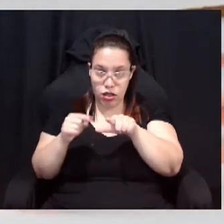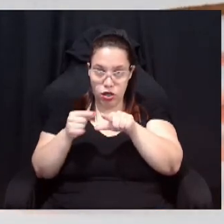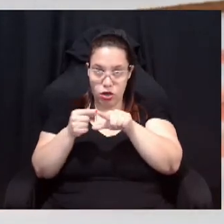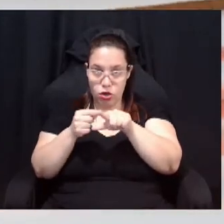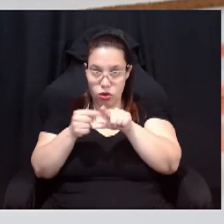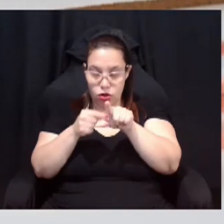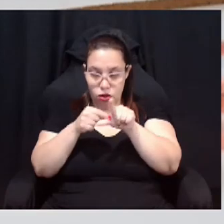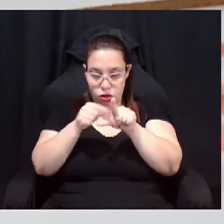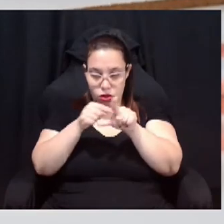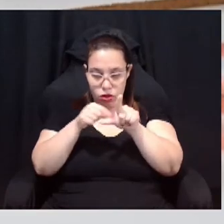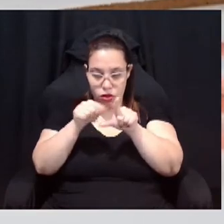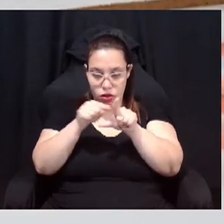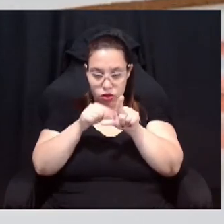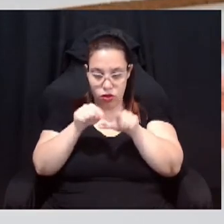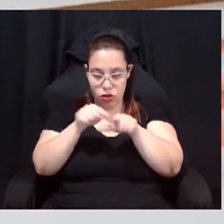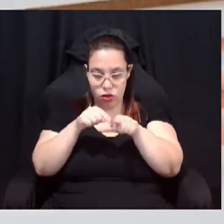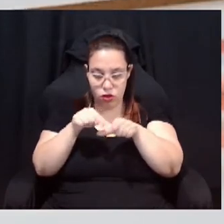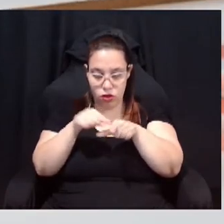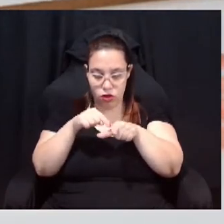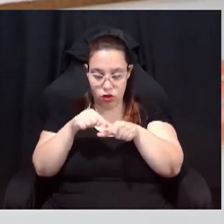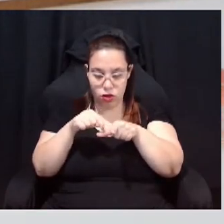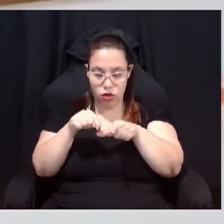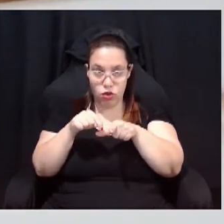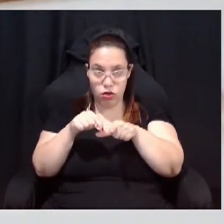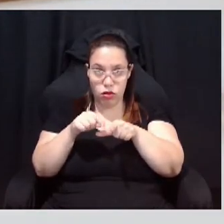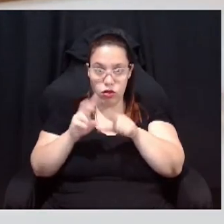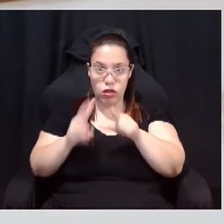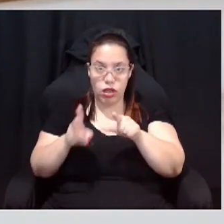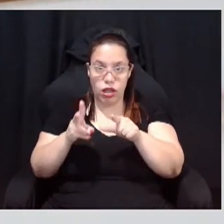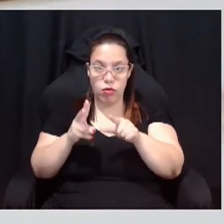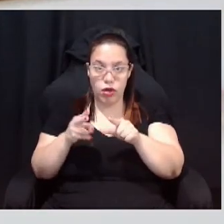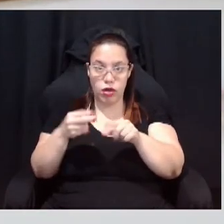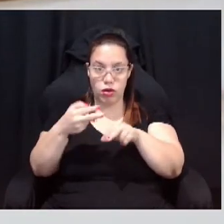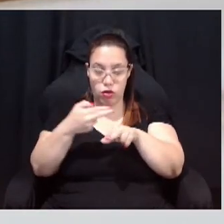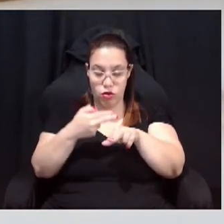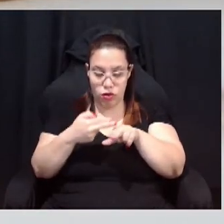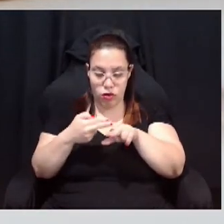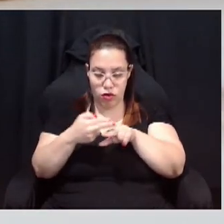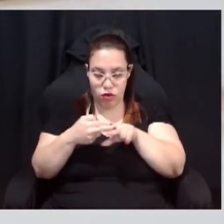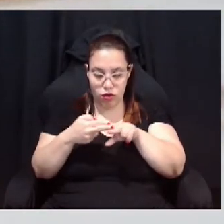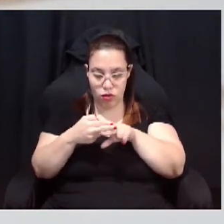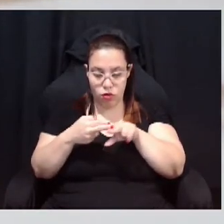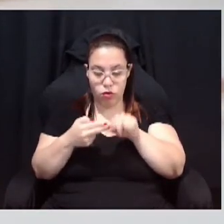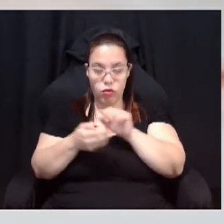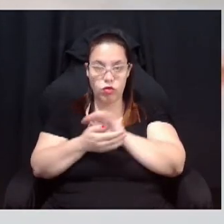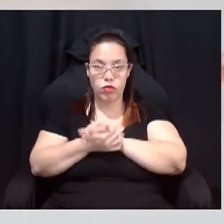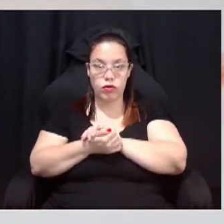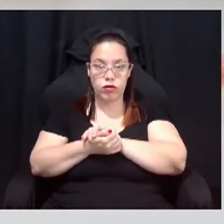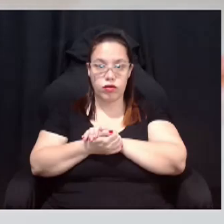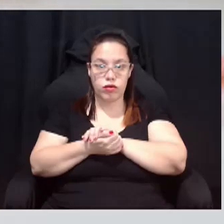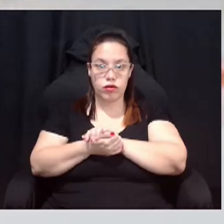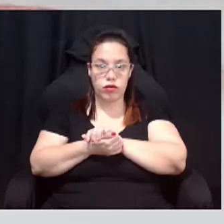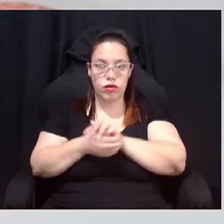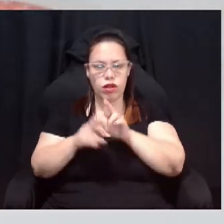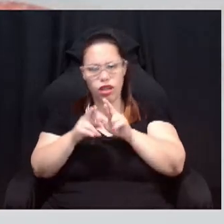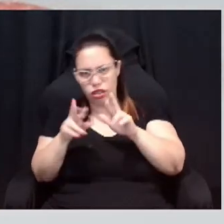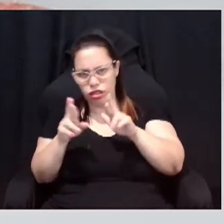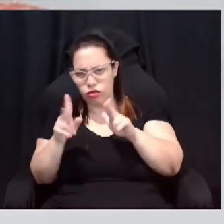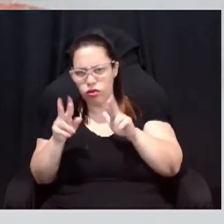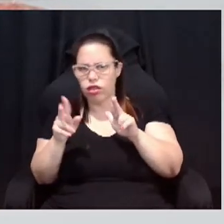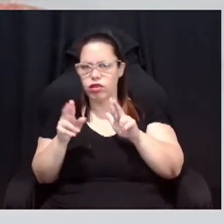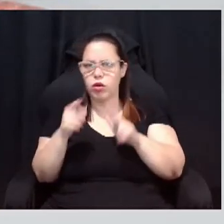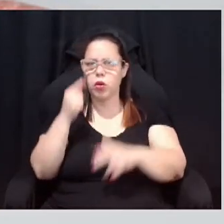Realmente. As perninhas menores estão sempre no meio. Então se acontecer alguma coisa que você vê que tá diferente, vê se